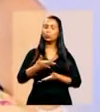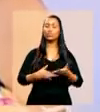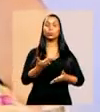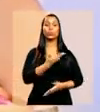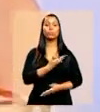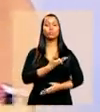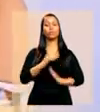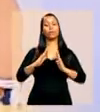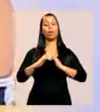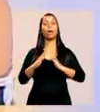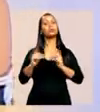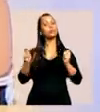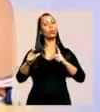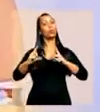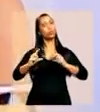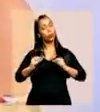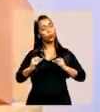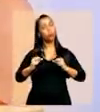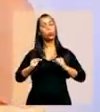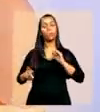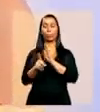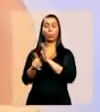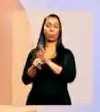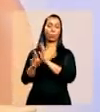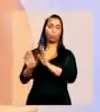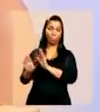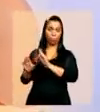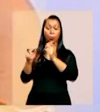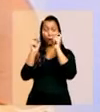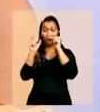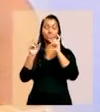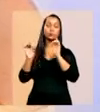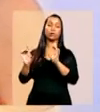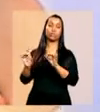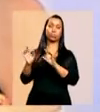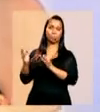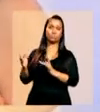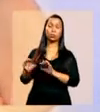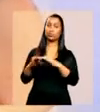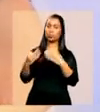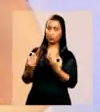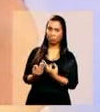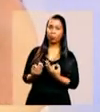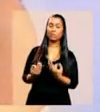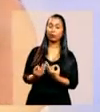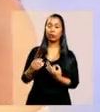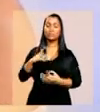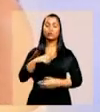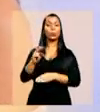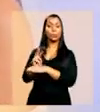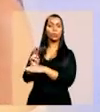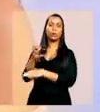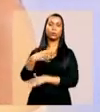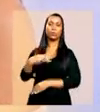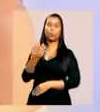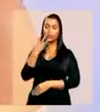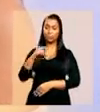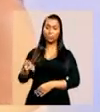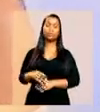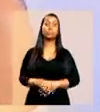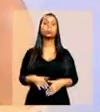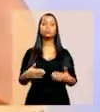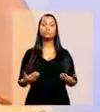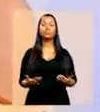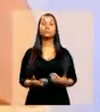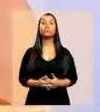os colegas. Em casa consegue-se ter isso de uma maneira mais individualizada, uma atenção especial dos familiares que estão ali cuidando daquela